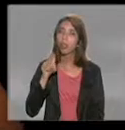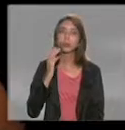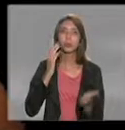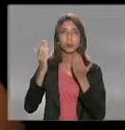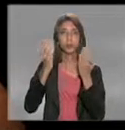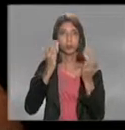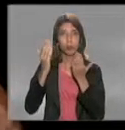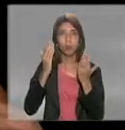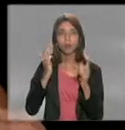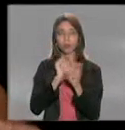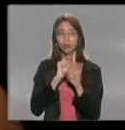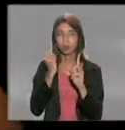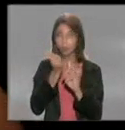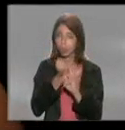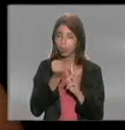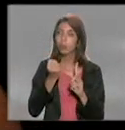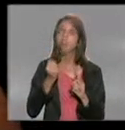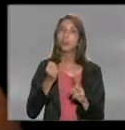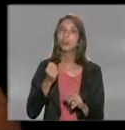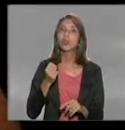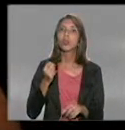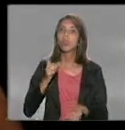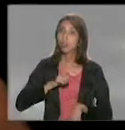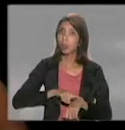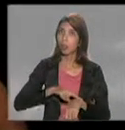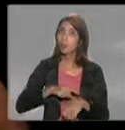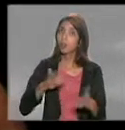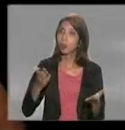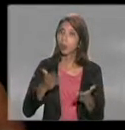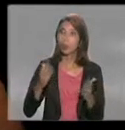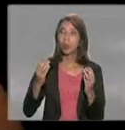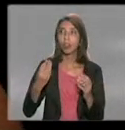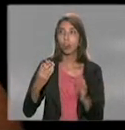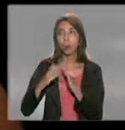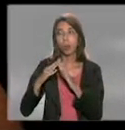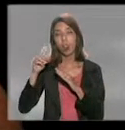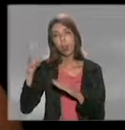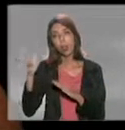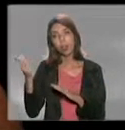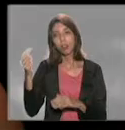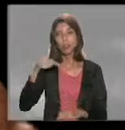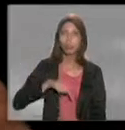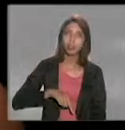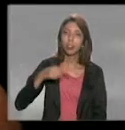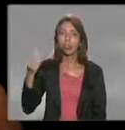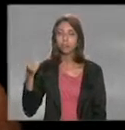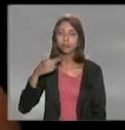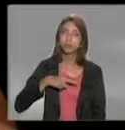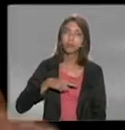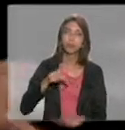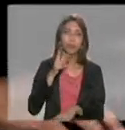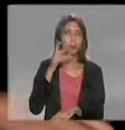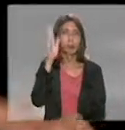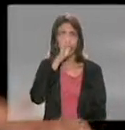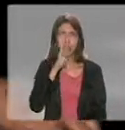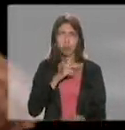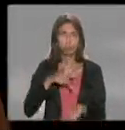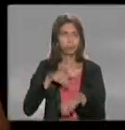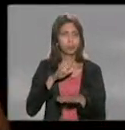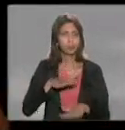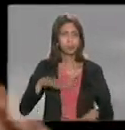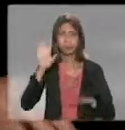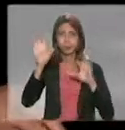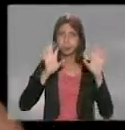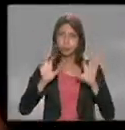E tenho uma relação de casamento, né, com uma psicóloga social e no exato momento a gente está lá. Mas